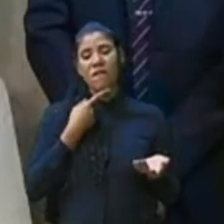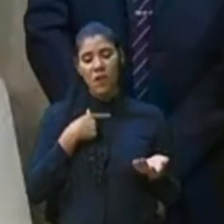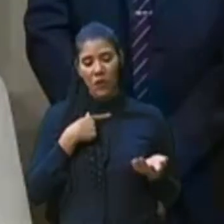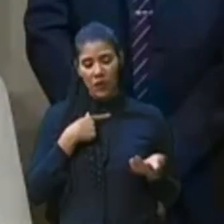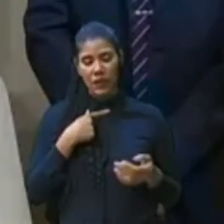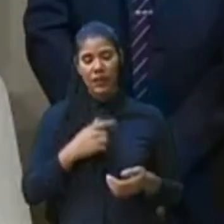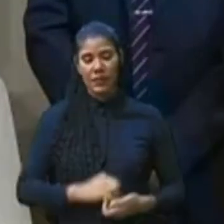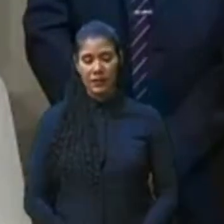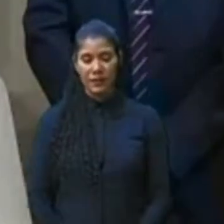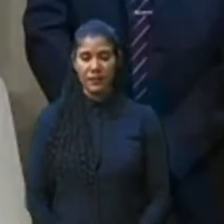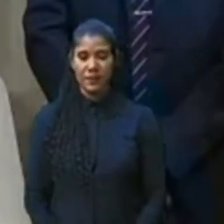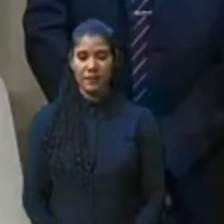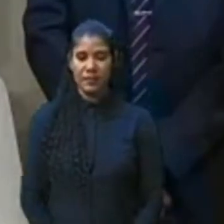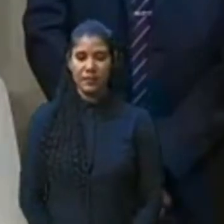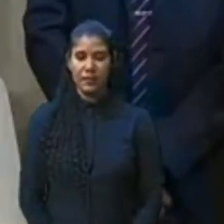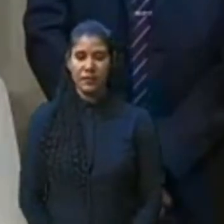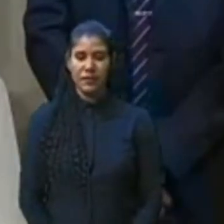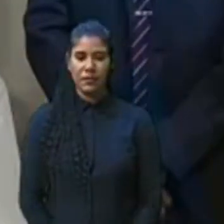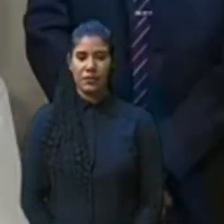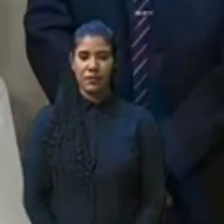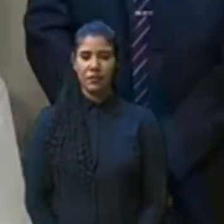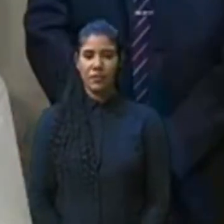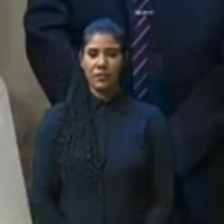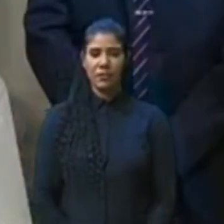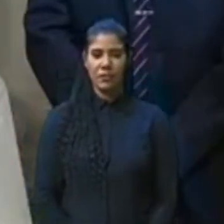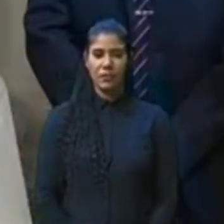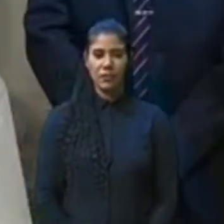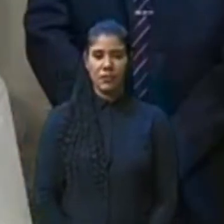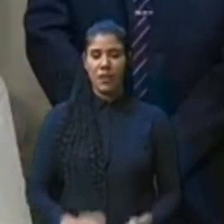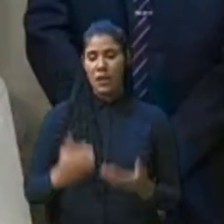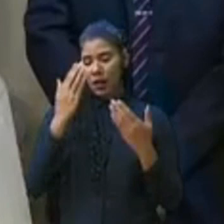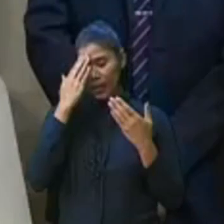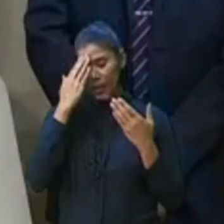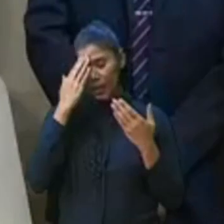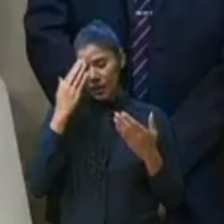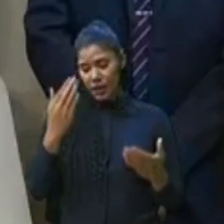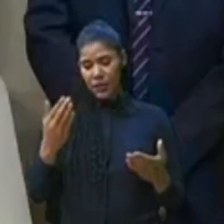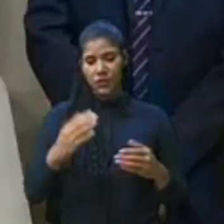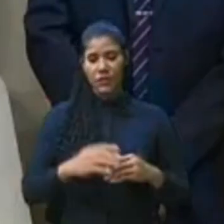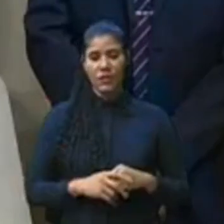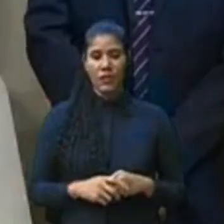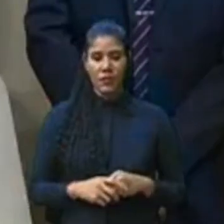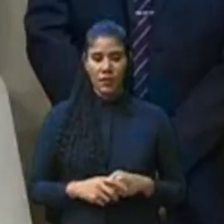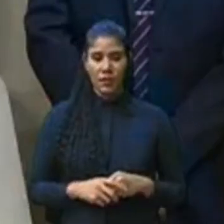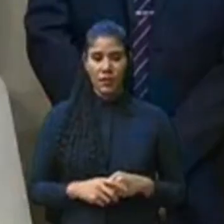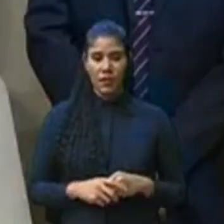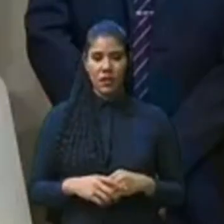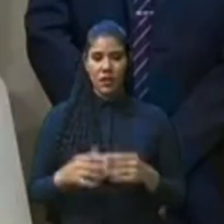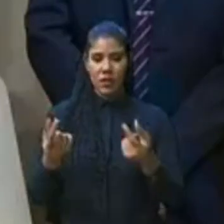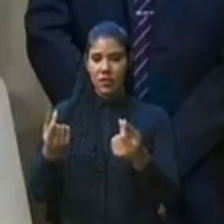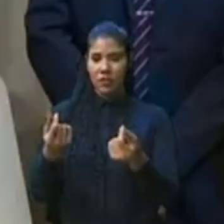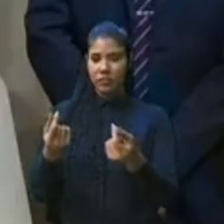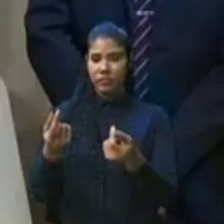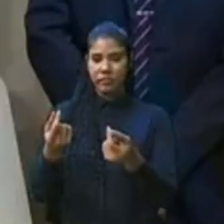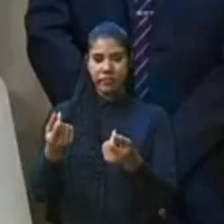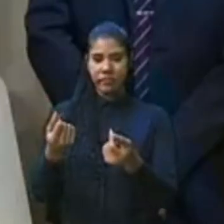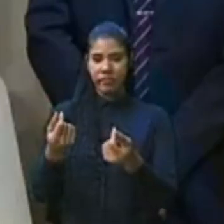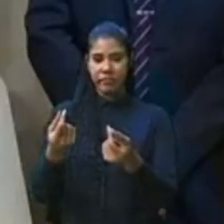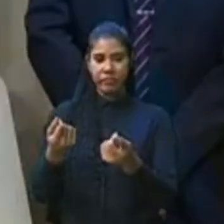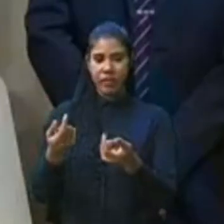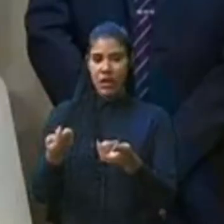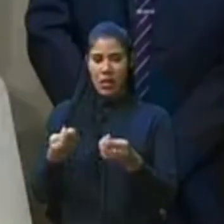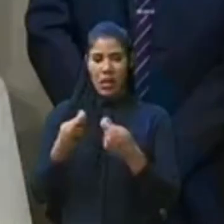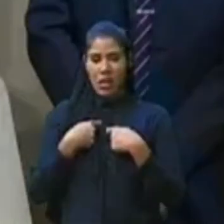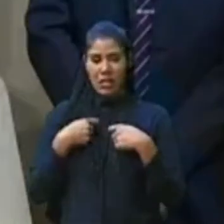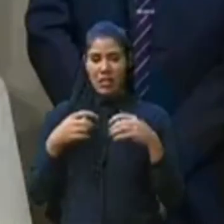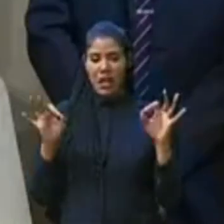tem o desejo de acertar. Aqui, naturalmente, a minha gratidão. Não ganhei dinheiro em política, ganhei